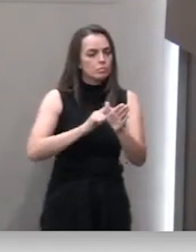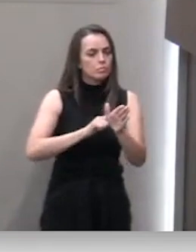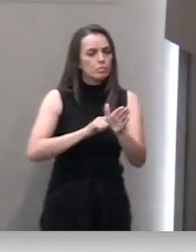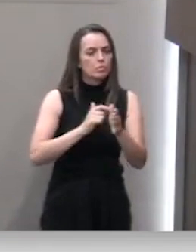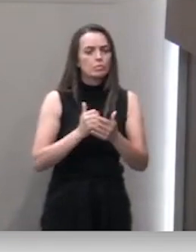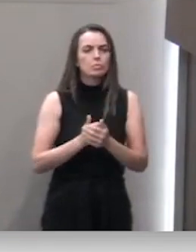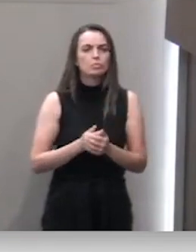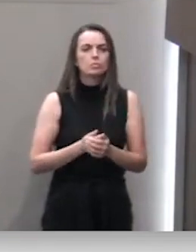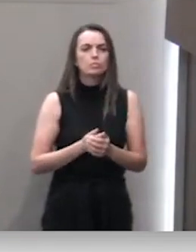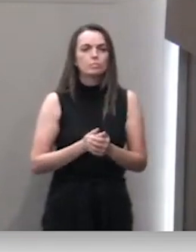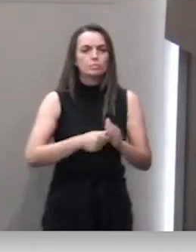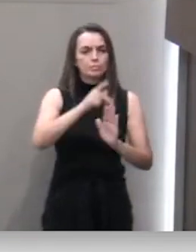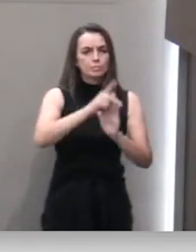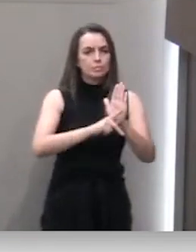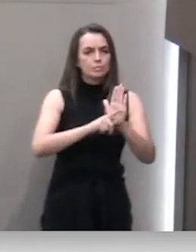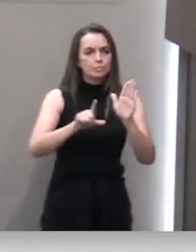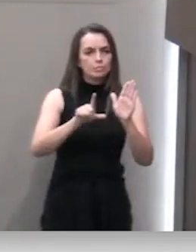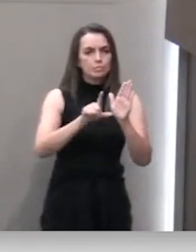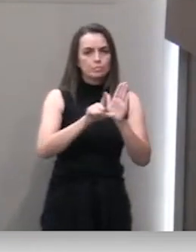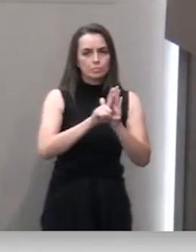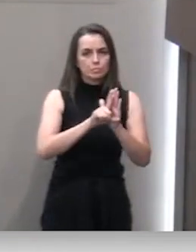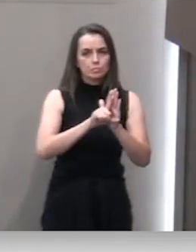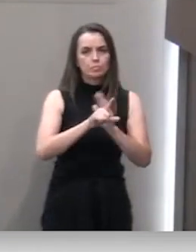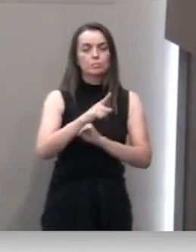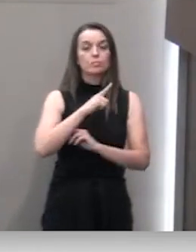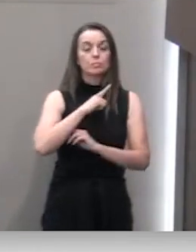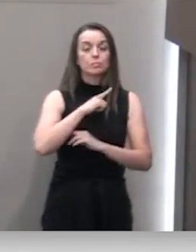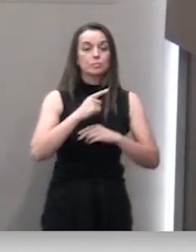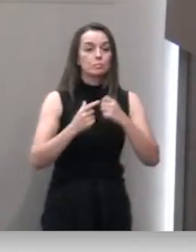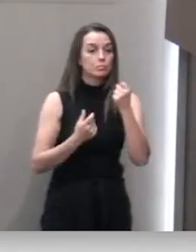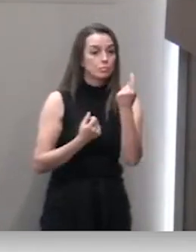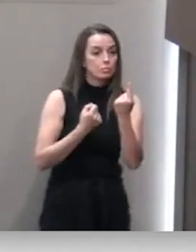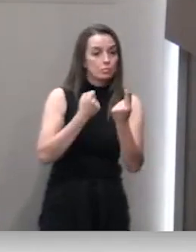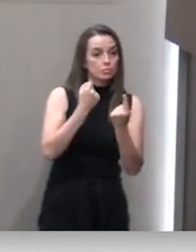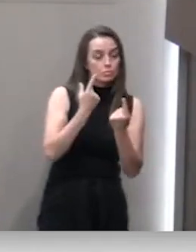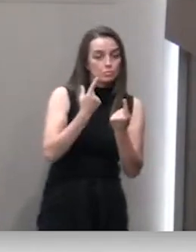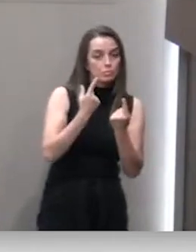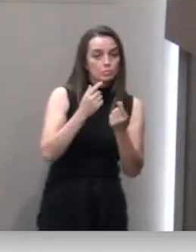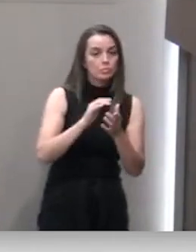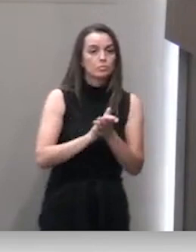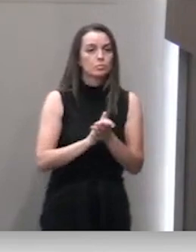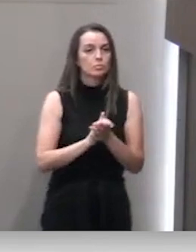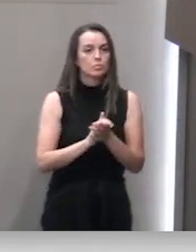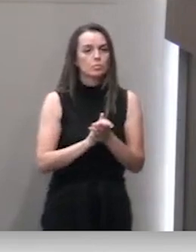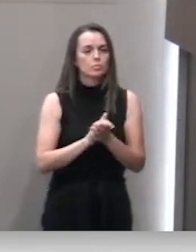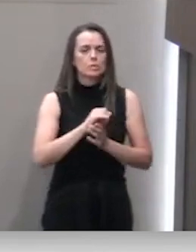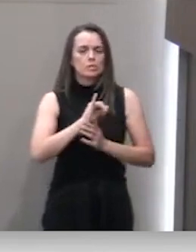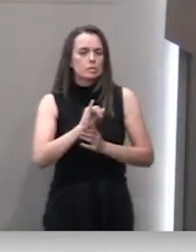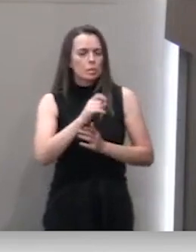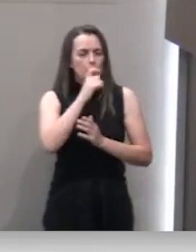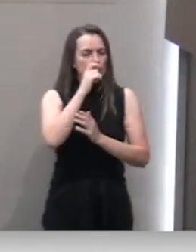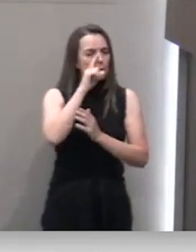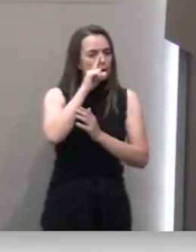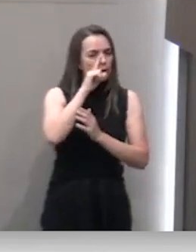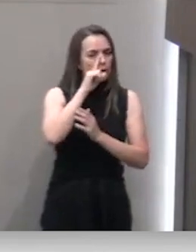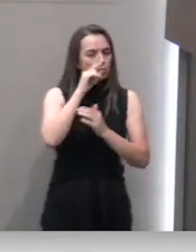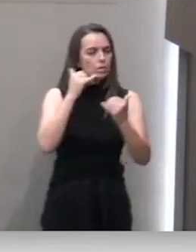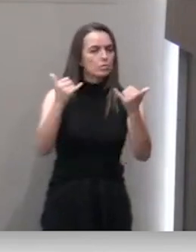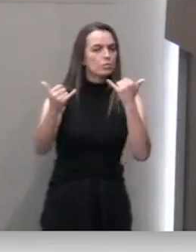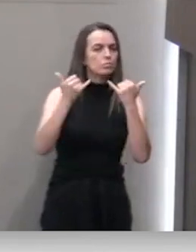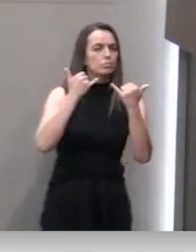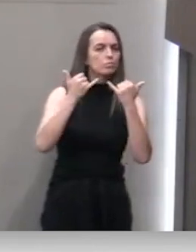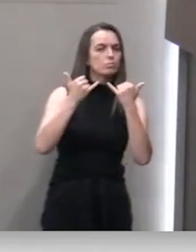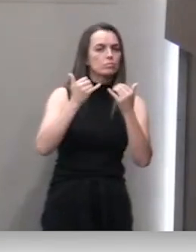lei previa, inclusive, algumas sanções para caso os pais não fossem informados, e aí